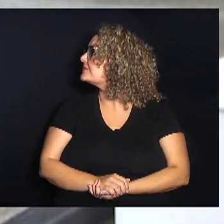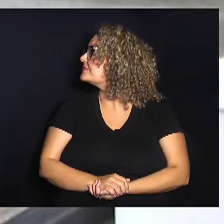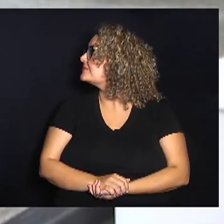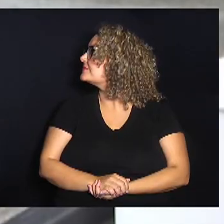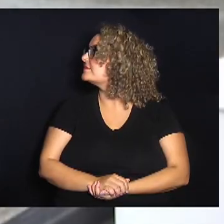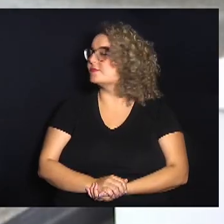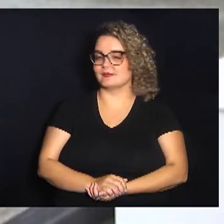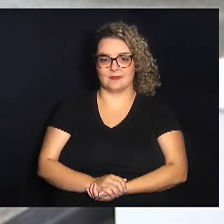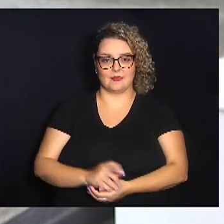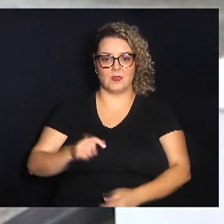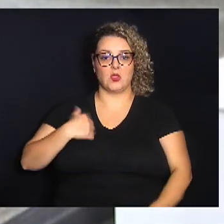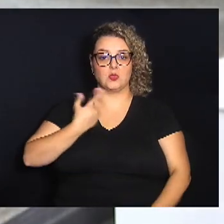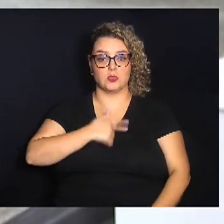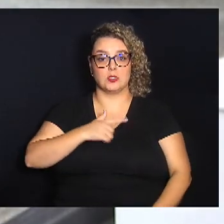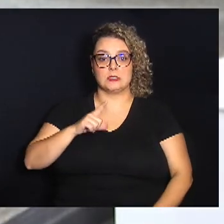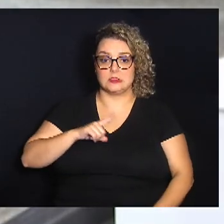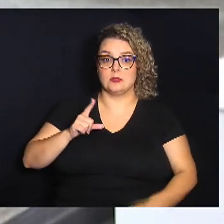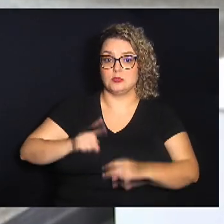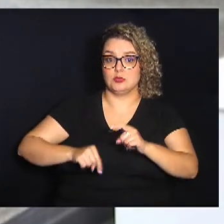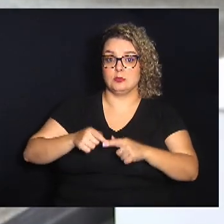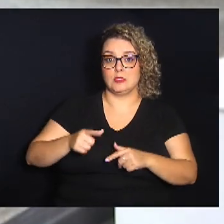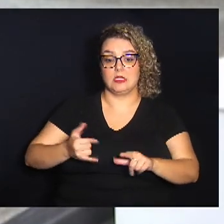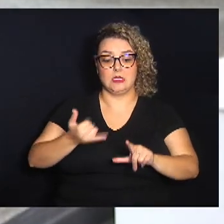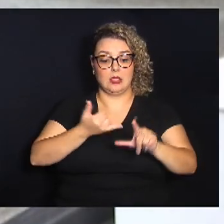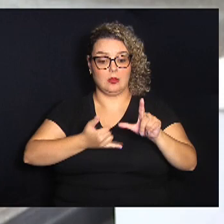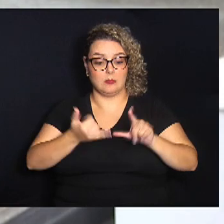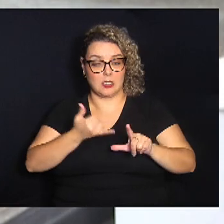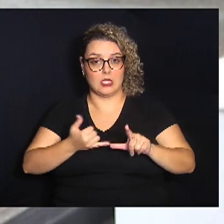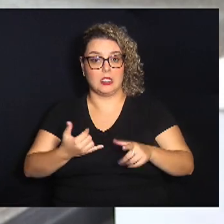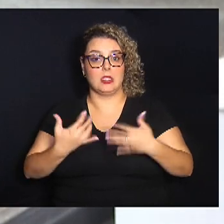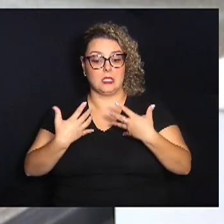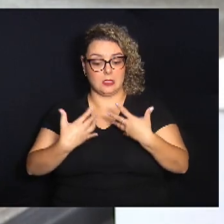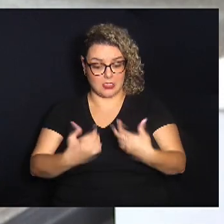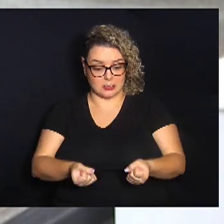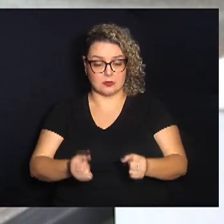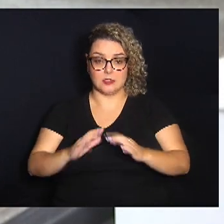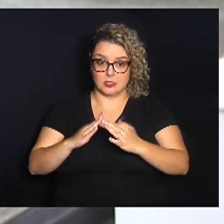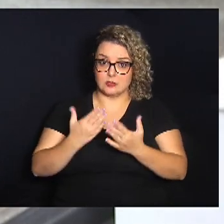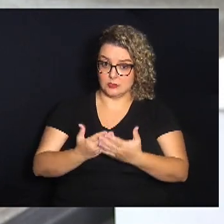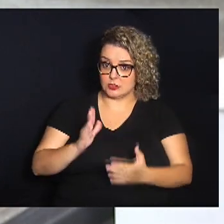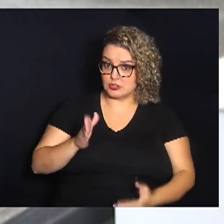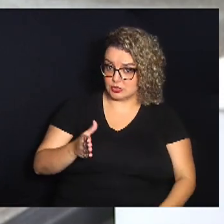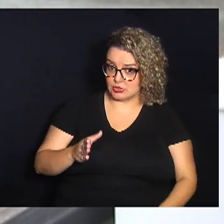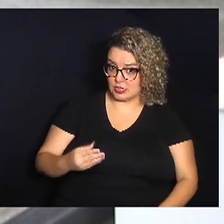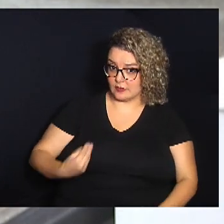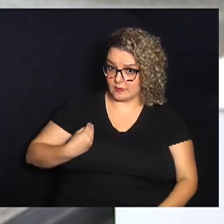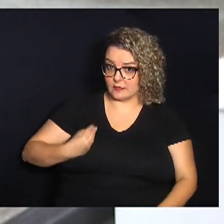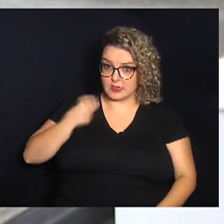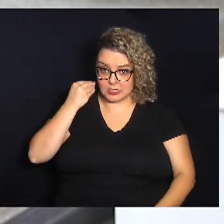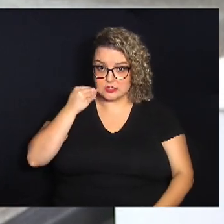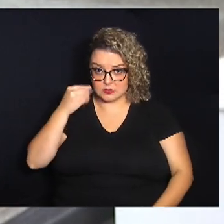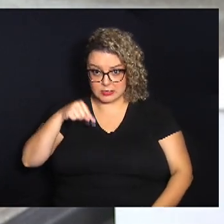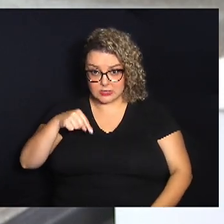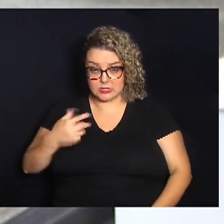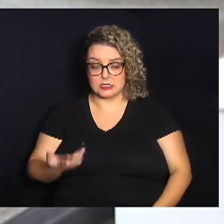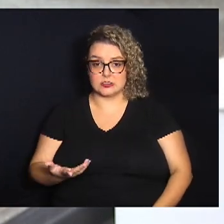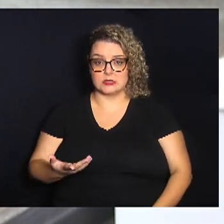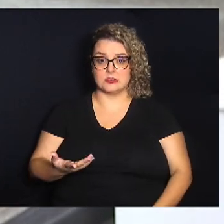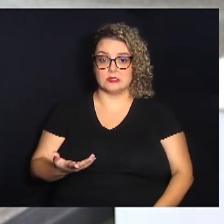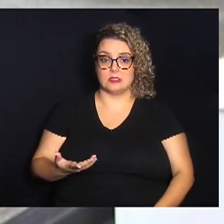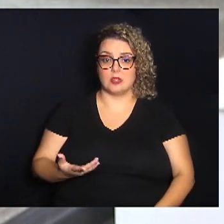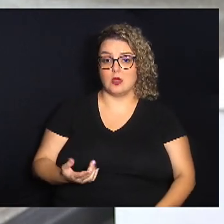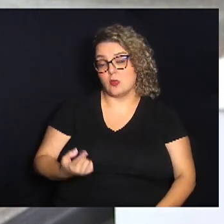Nós temos um material lúdico e temos, ao recepcionar essas escolas que já viveram essa experiência aqui, né,